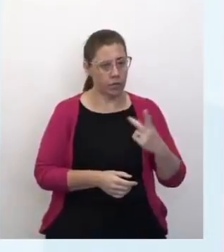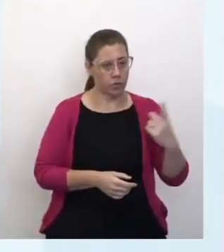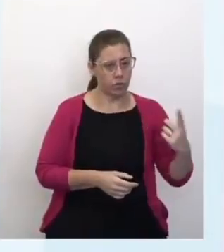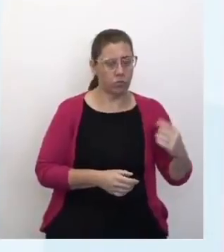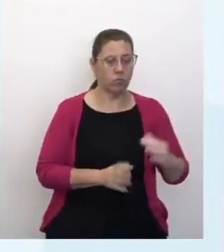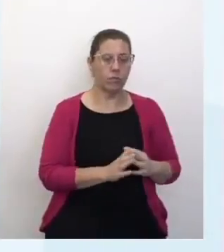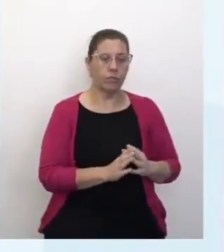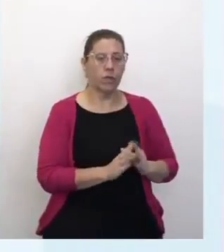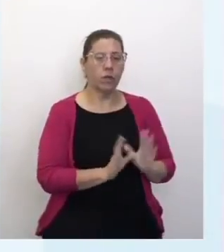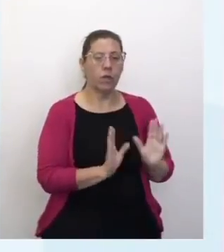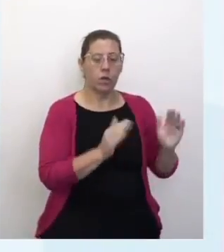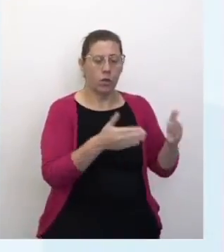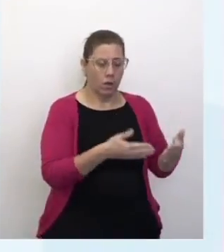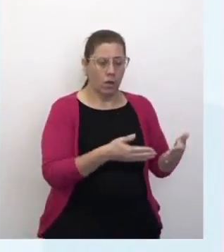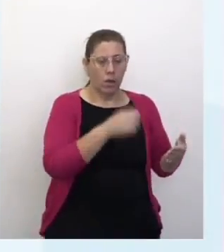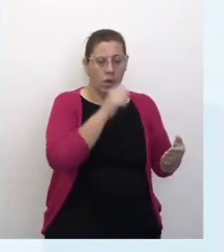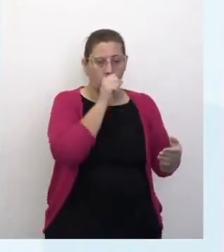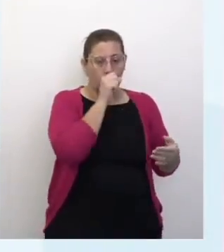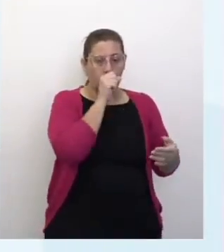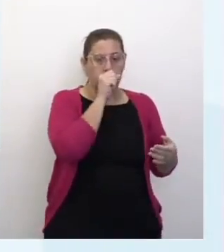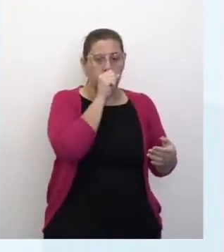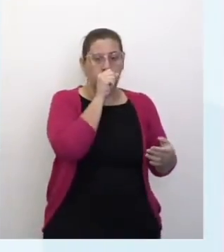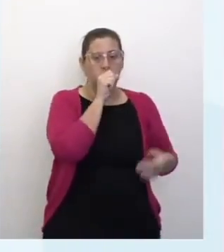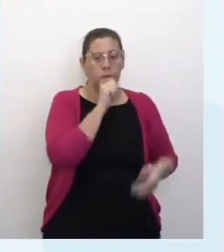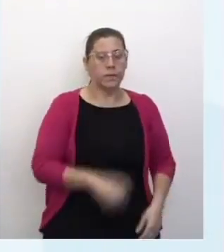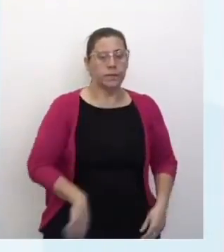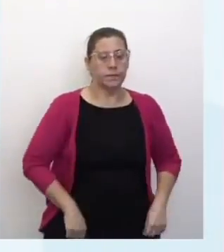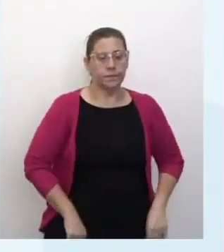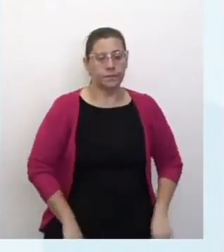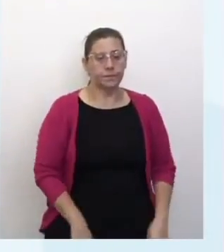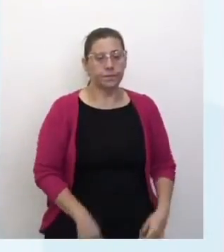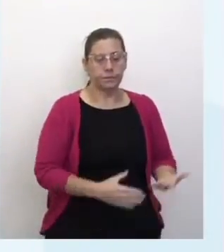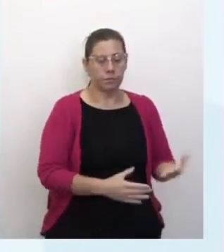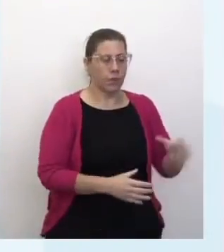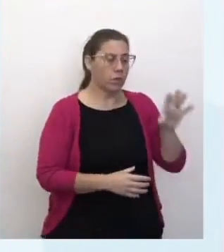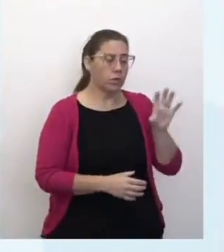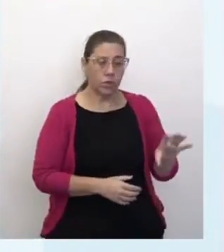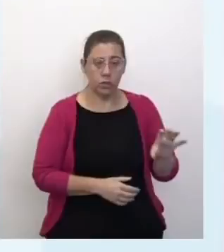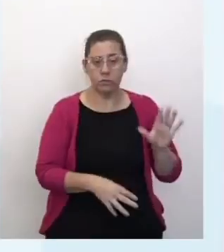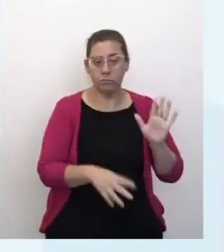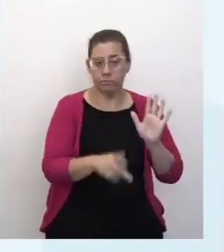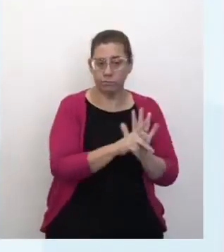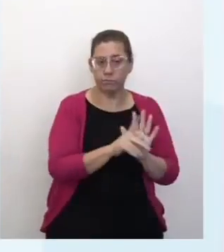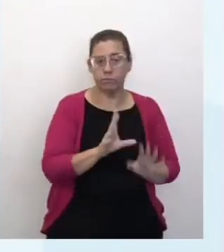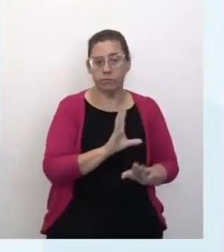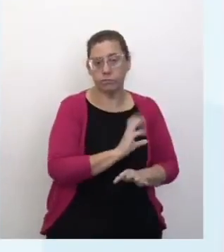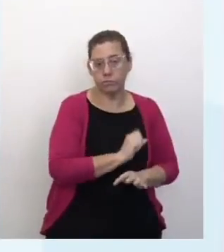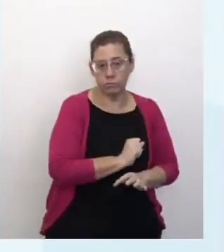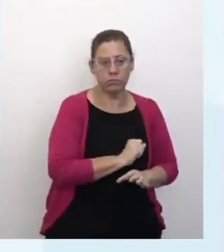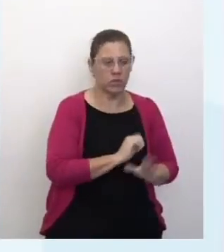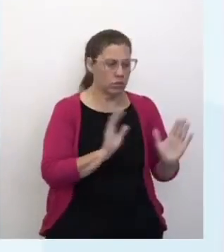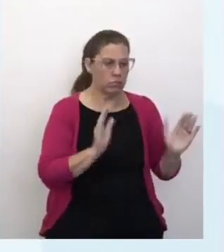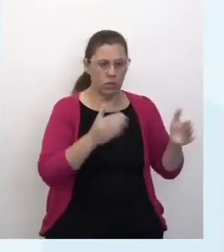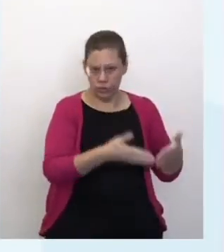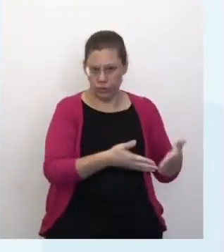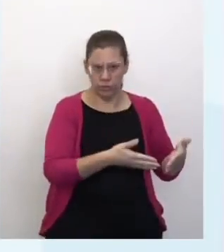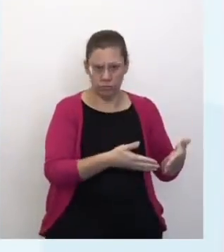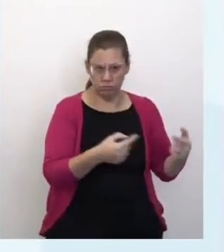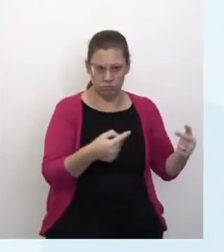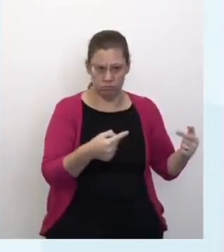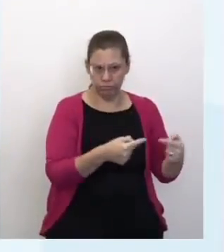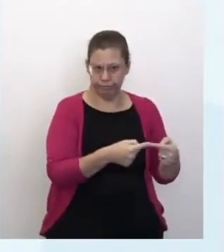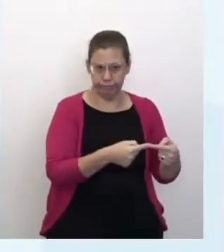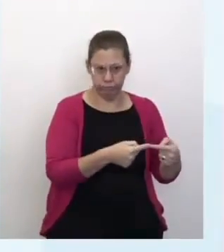uma visão mais concreta, mais, né? Correta do amor. Correta não, né? Mais objetiva, né?